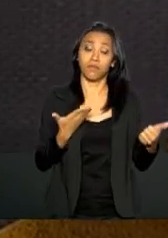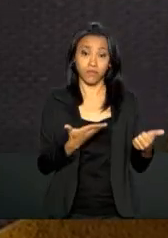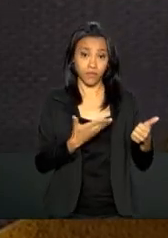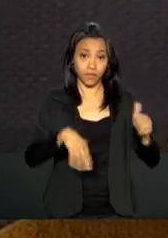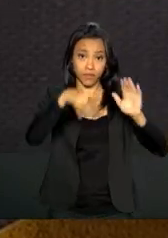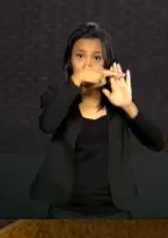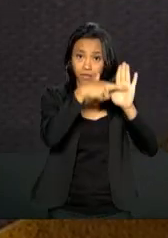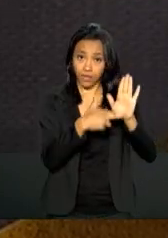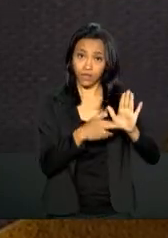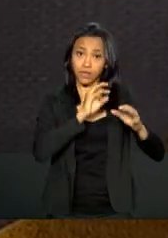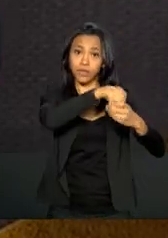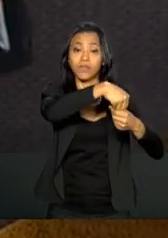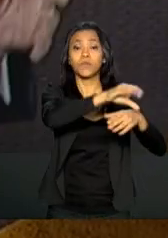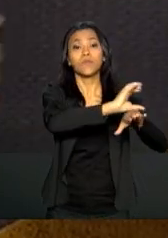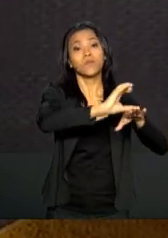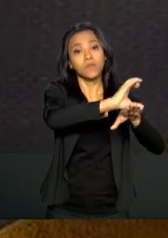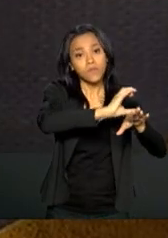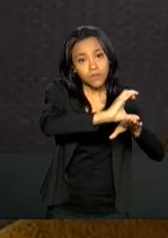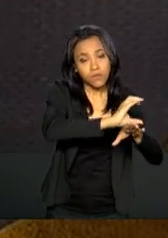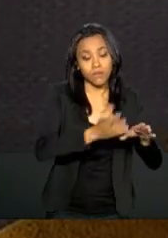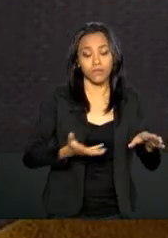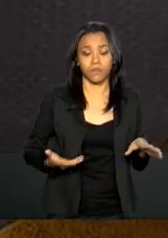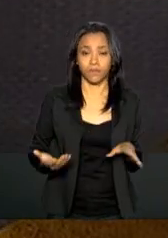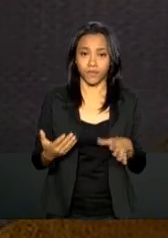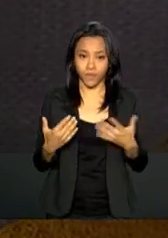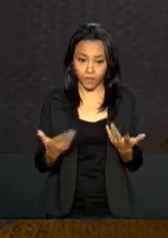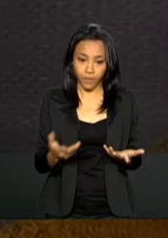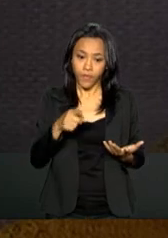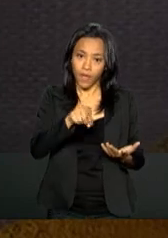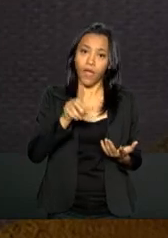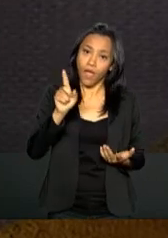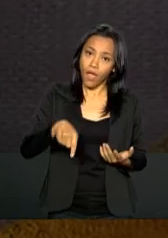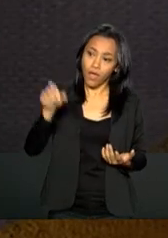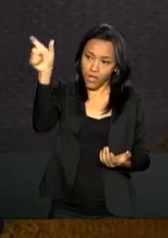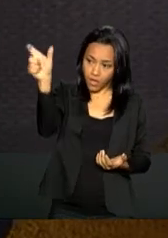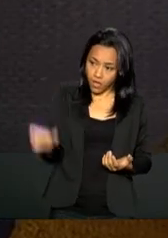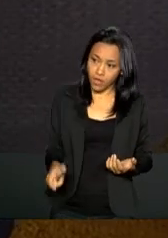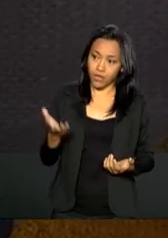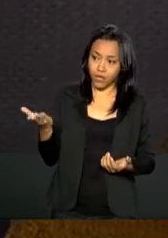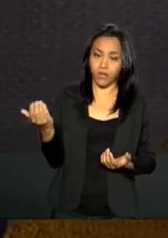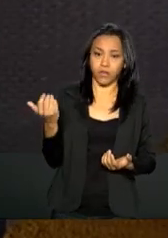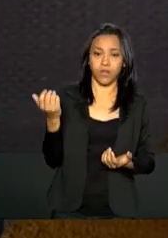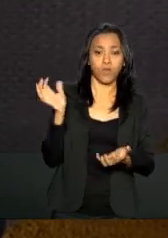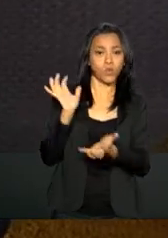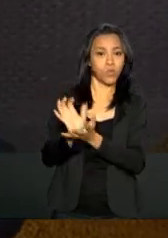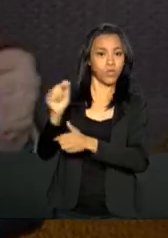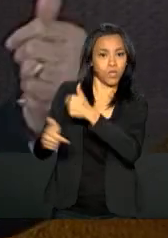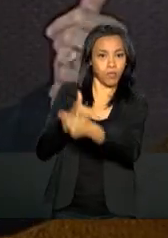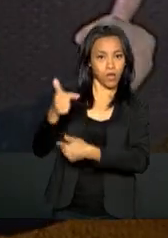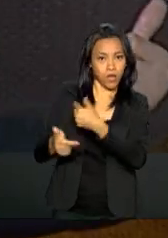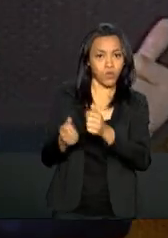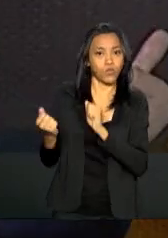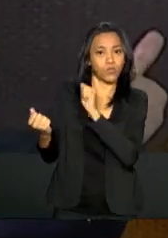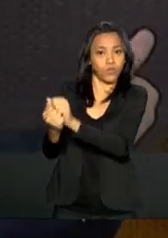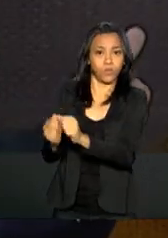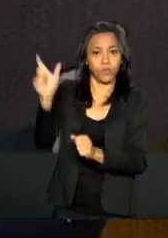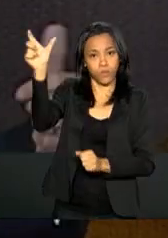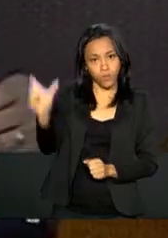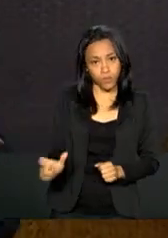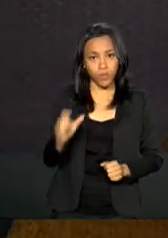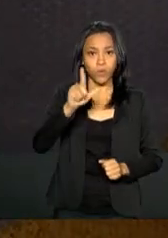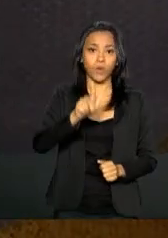ordem jurídico constitucional e acho que isto que os a roche toda a equipe conseguiram fazer aqui dando